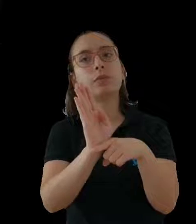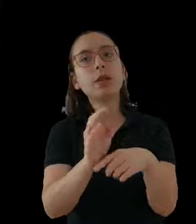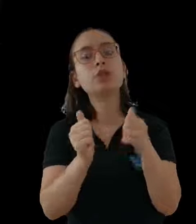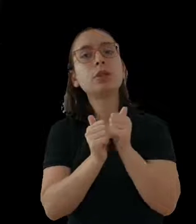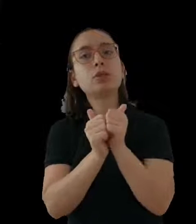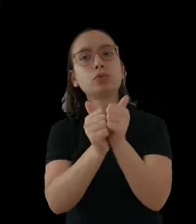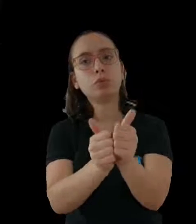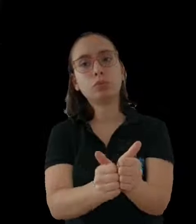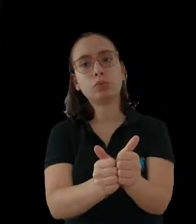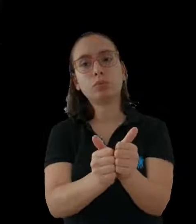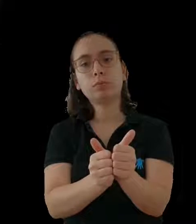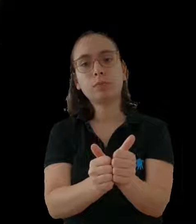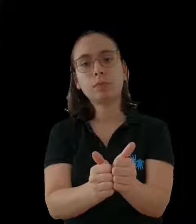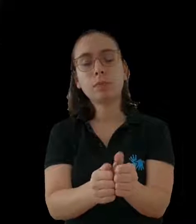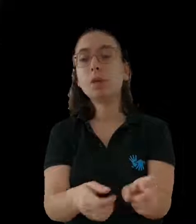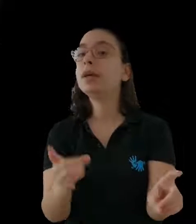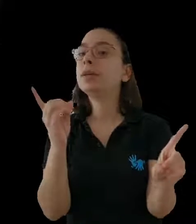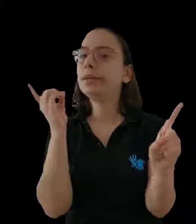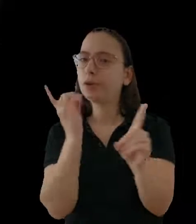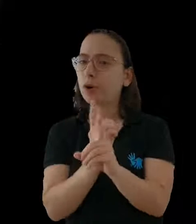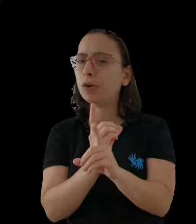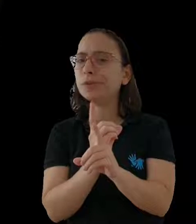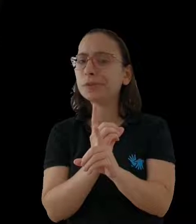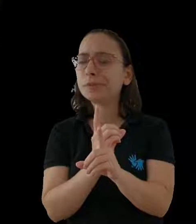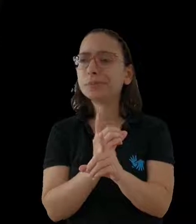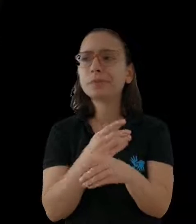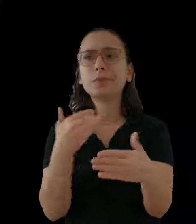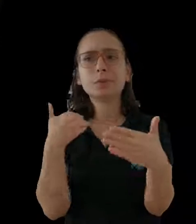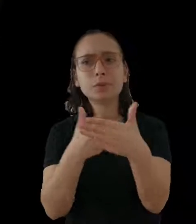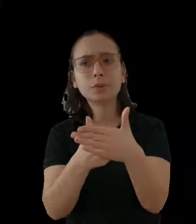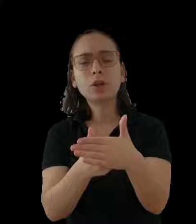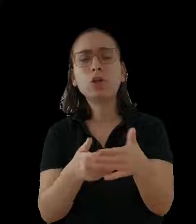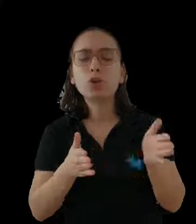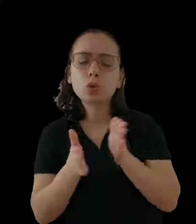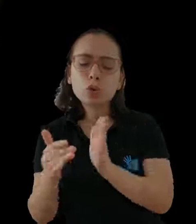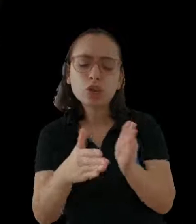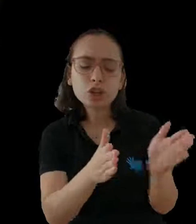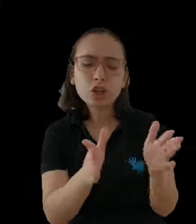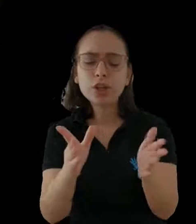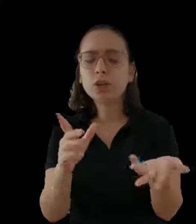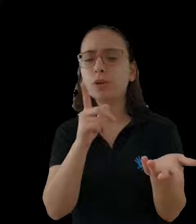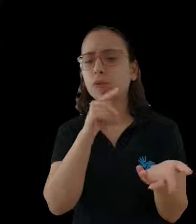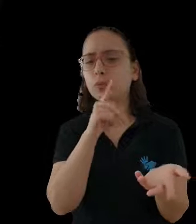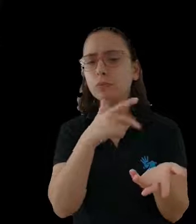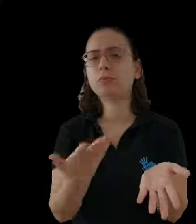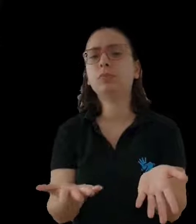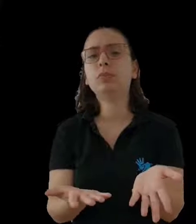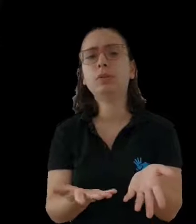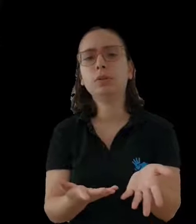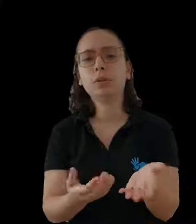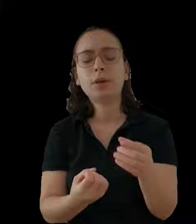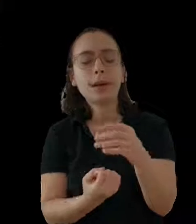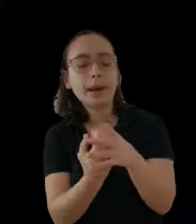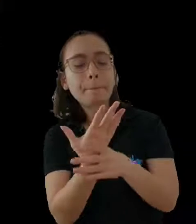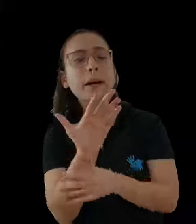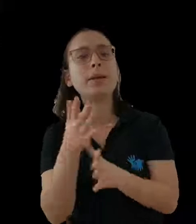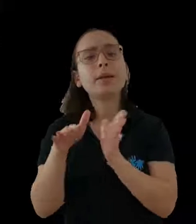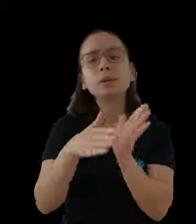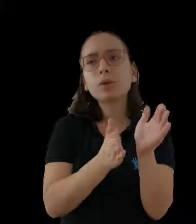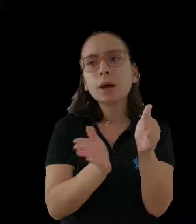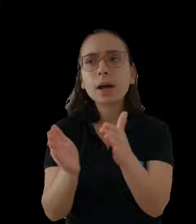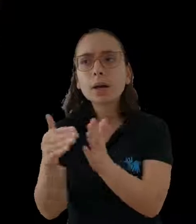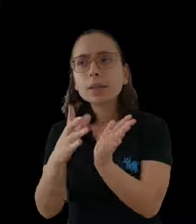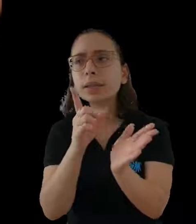vão juntos. E aí eles encontram um segundo obstáculo, que é o rio. Então a gente aparece